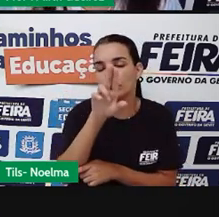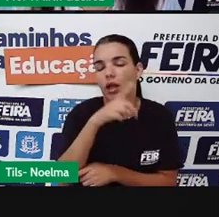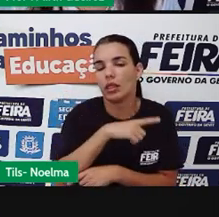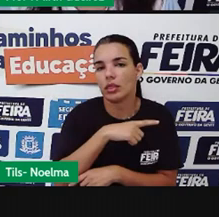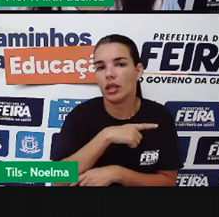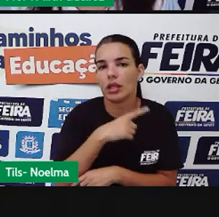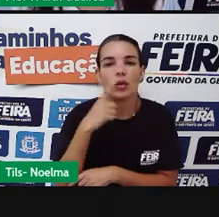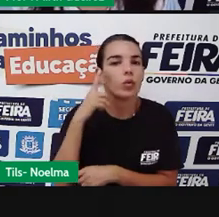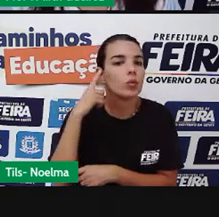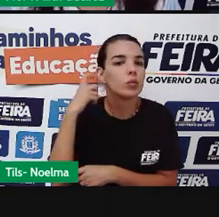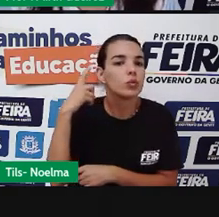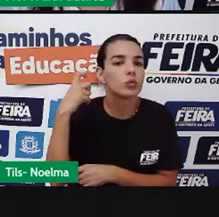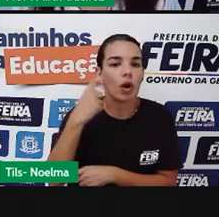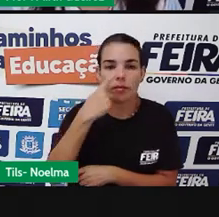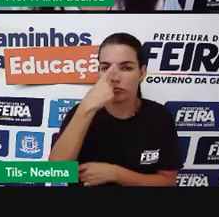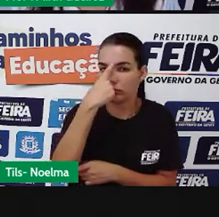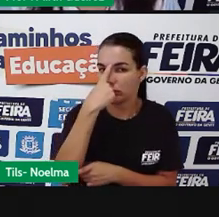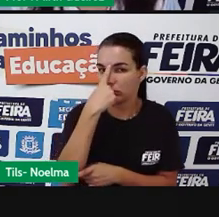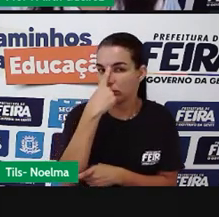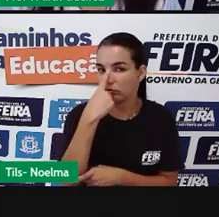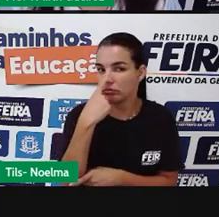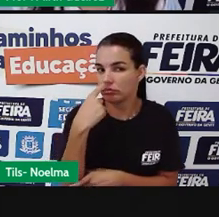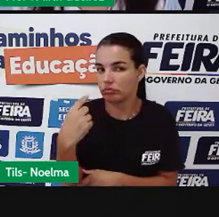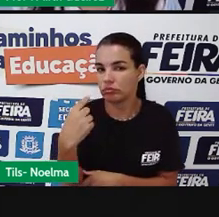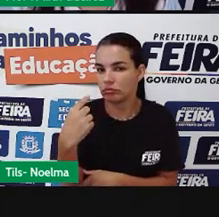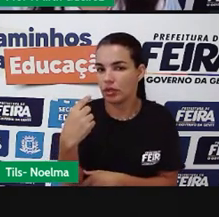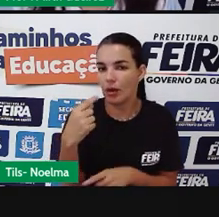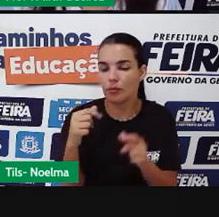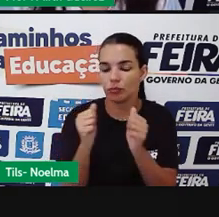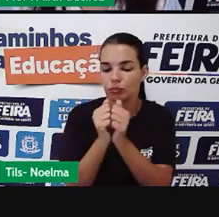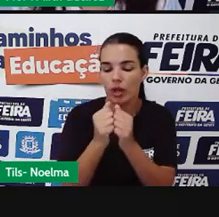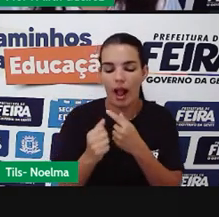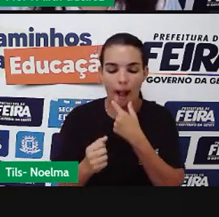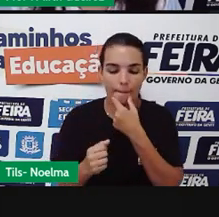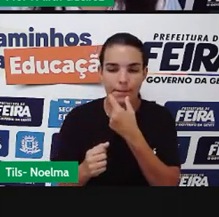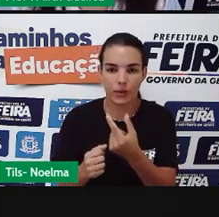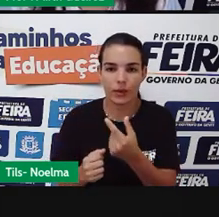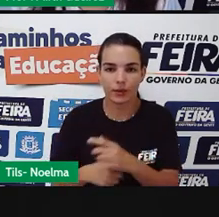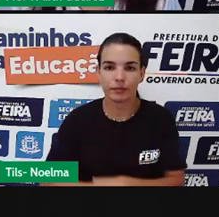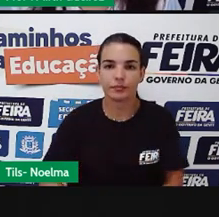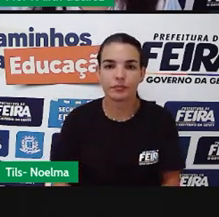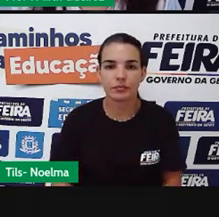aqui no nosso nariz ao emitir essas palavras.